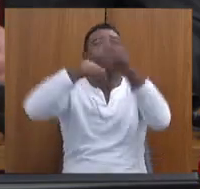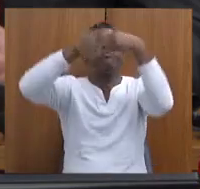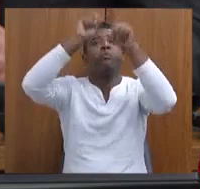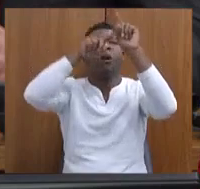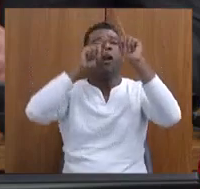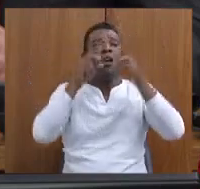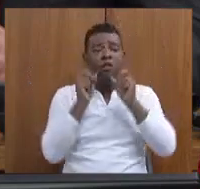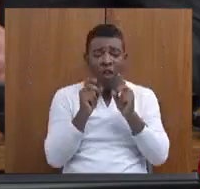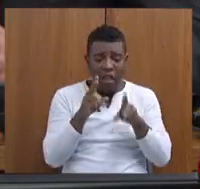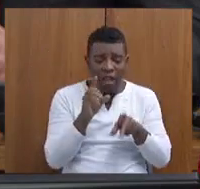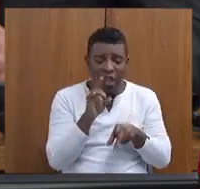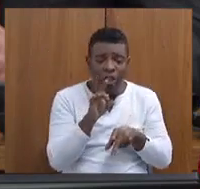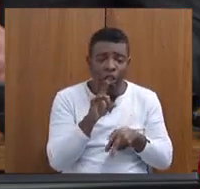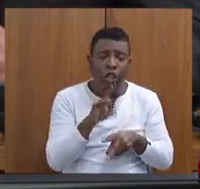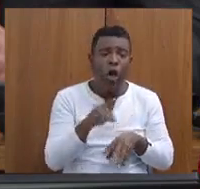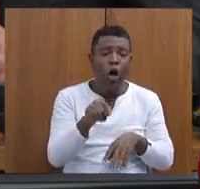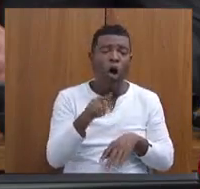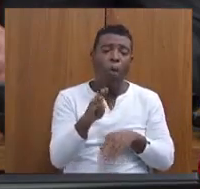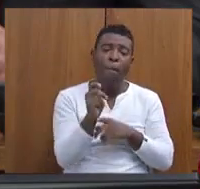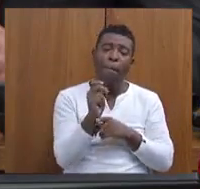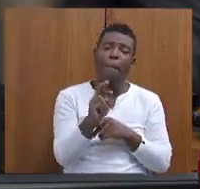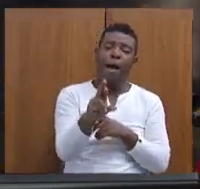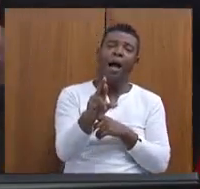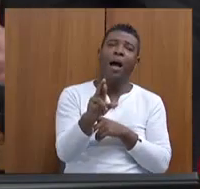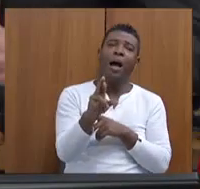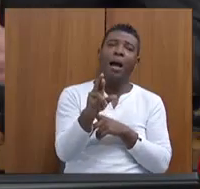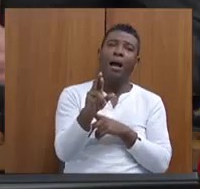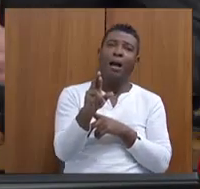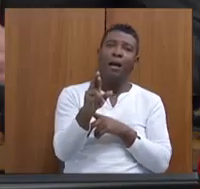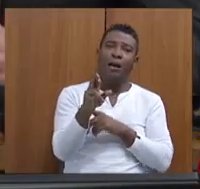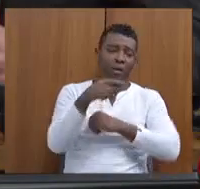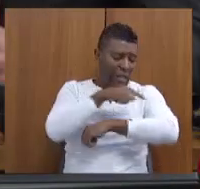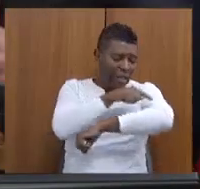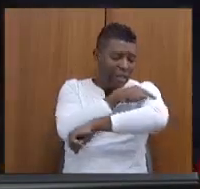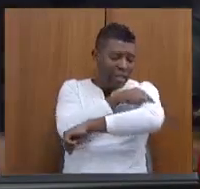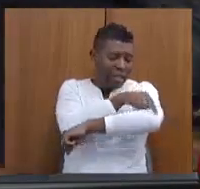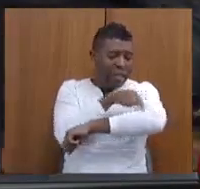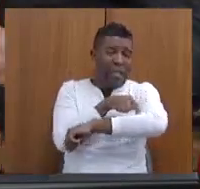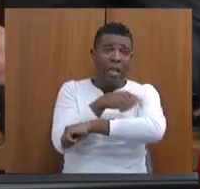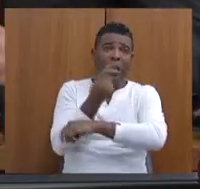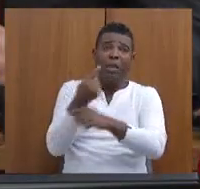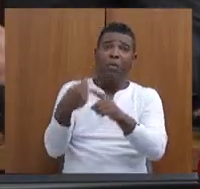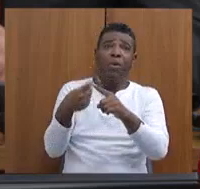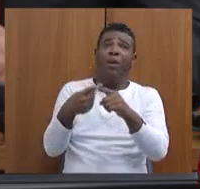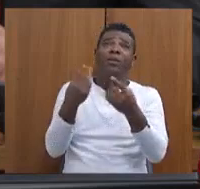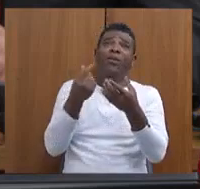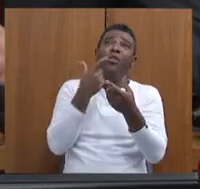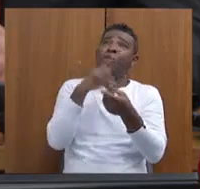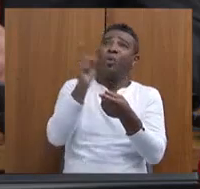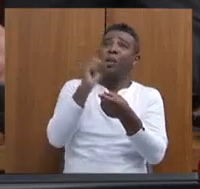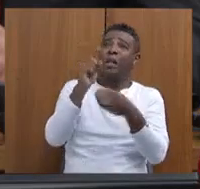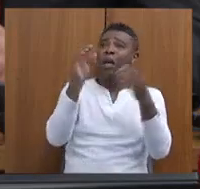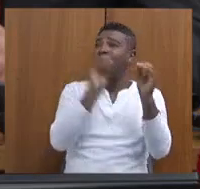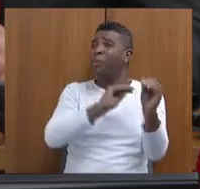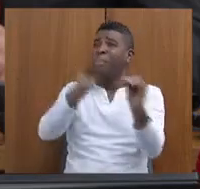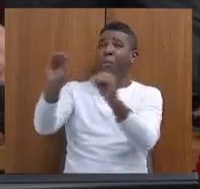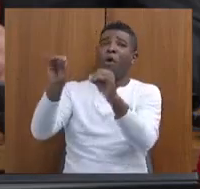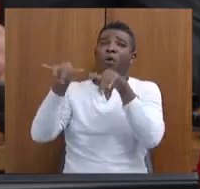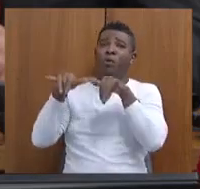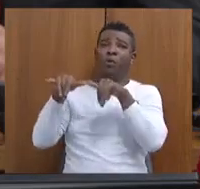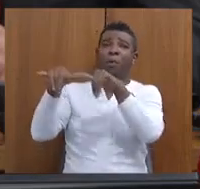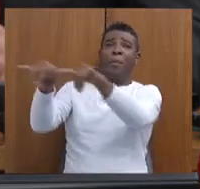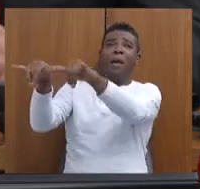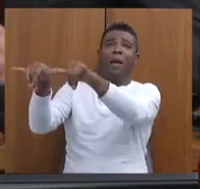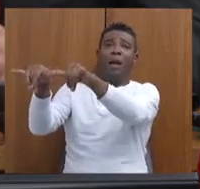da esquina né que ele não pode colocar o seu produto na prateleira no supermercado a partir do momento que ele não está regulamentado então